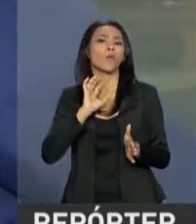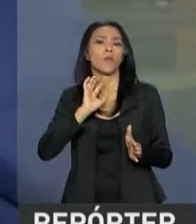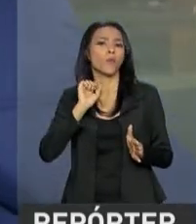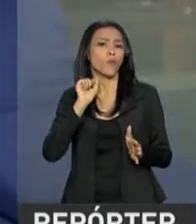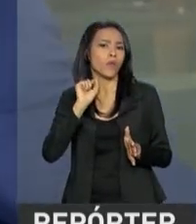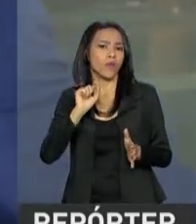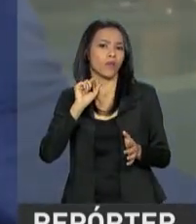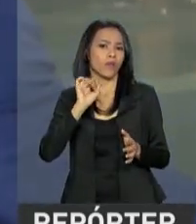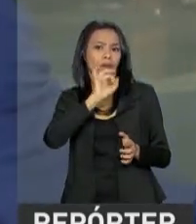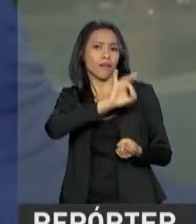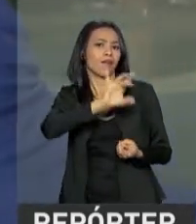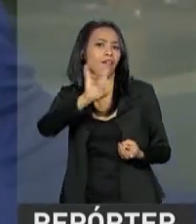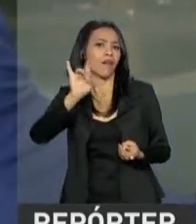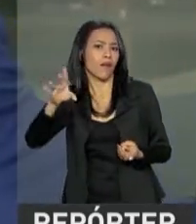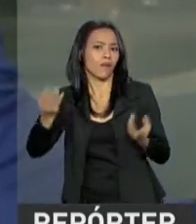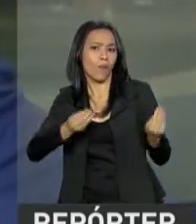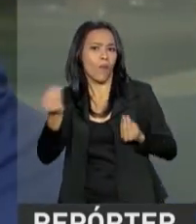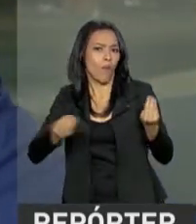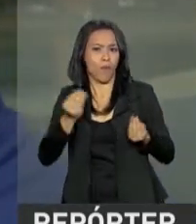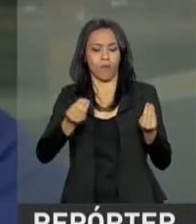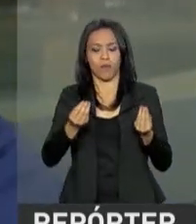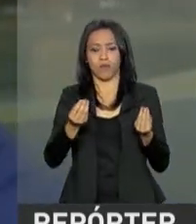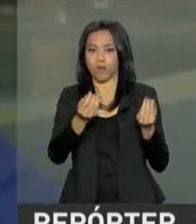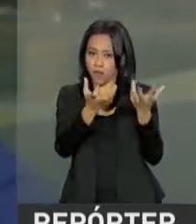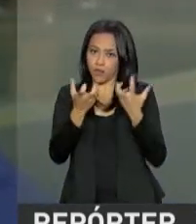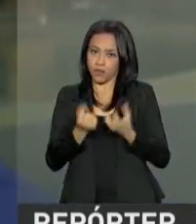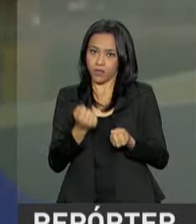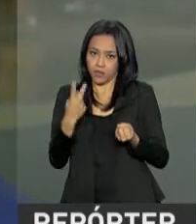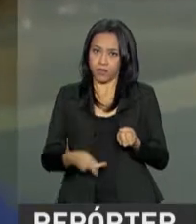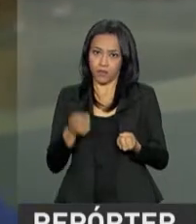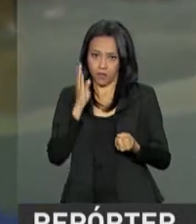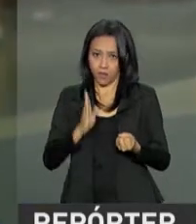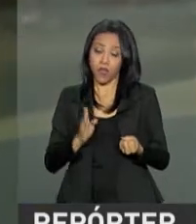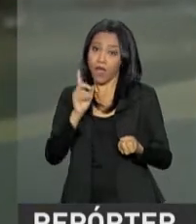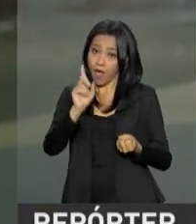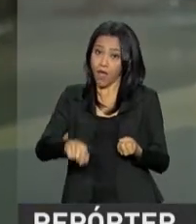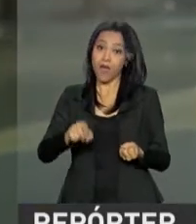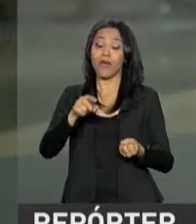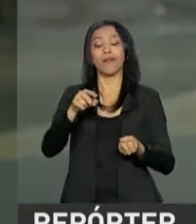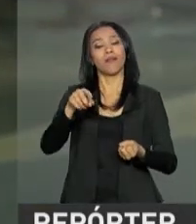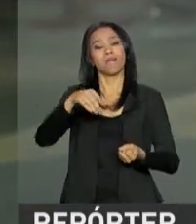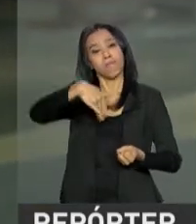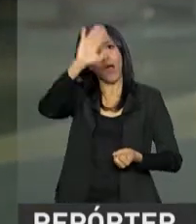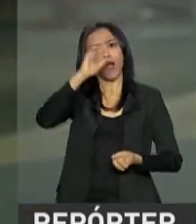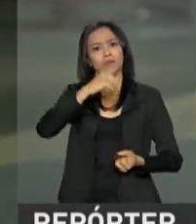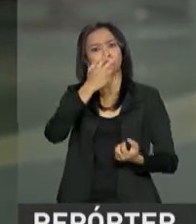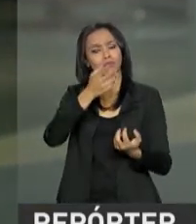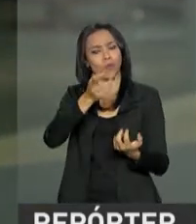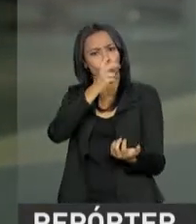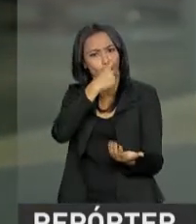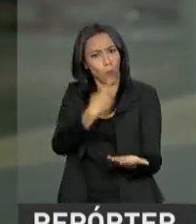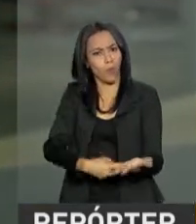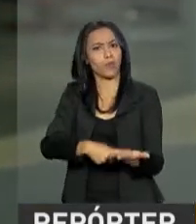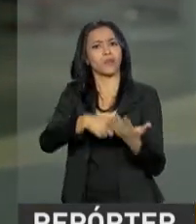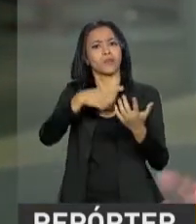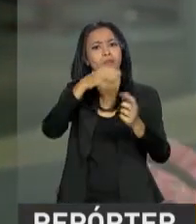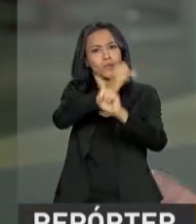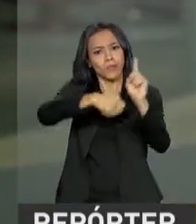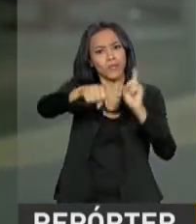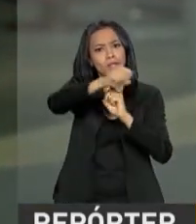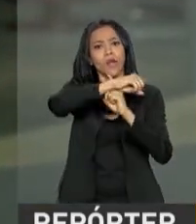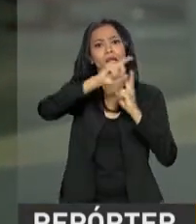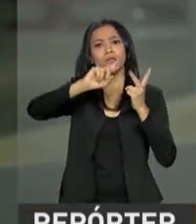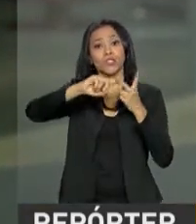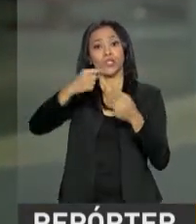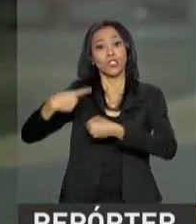entendo como uma atribuição muito mais da sociedade civil um dos municípios porque estão